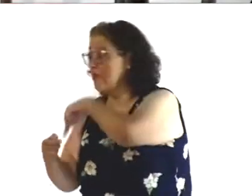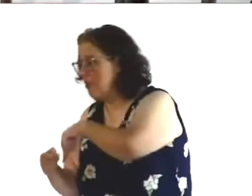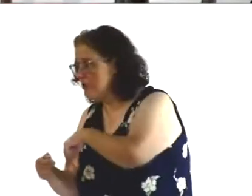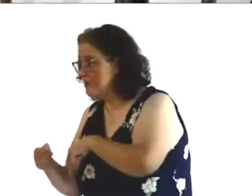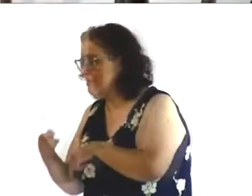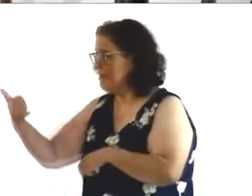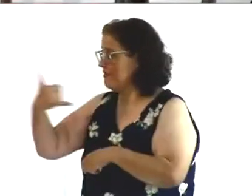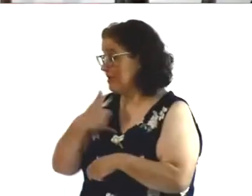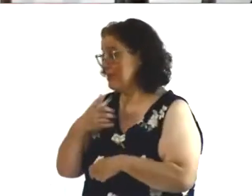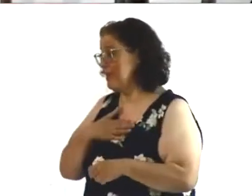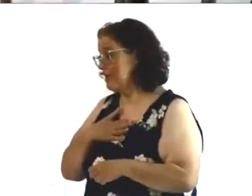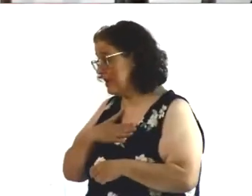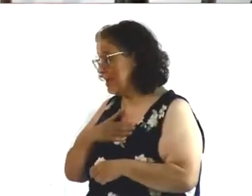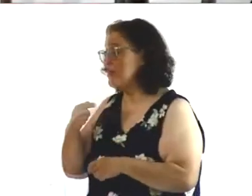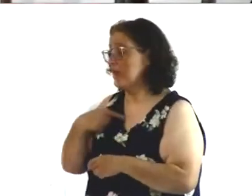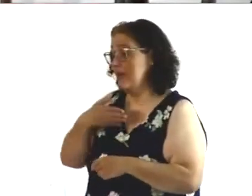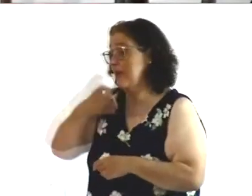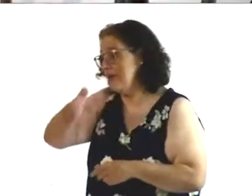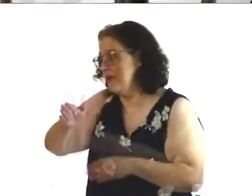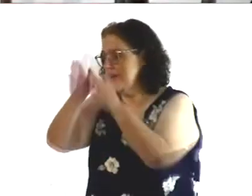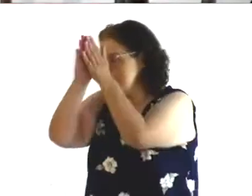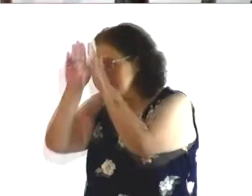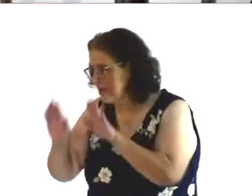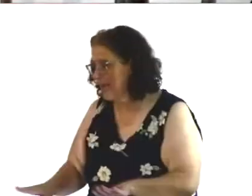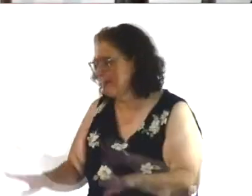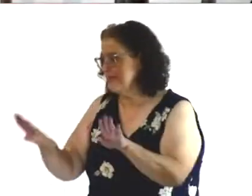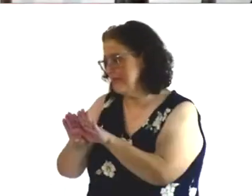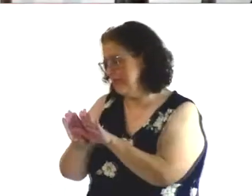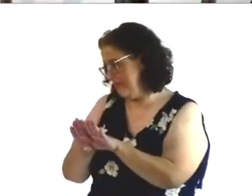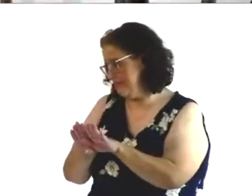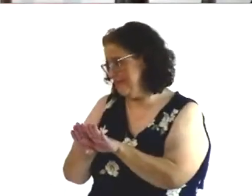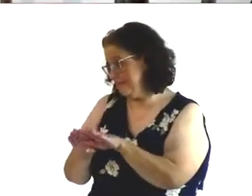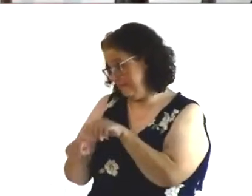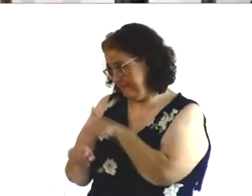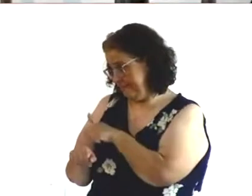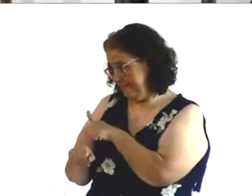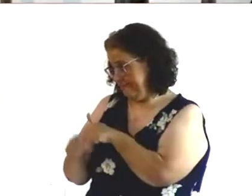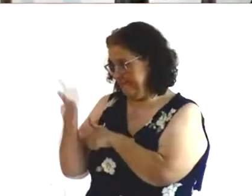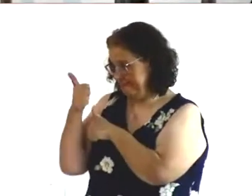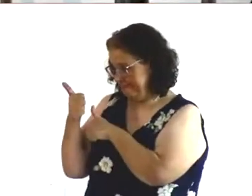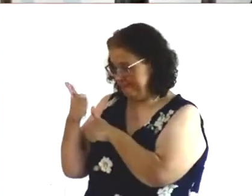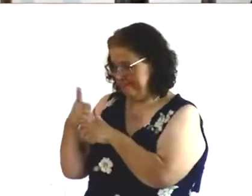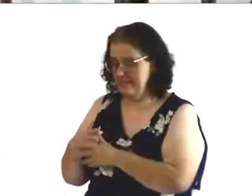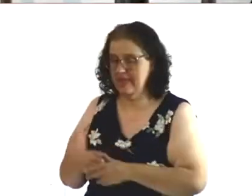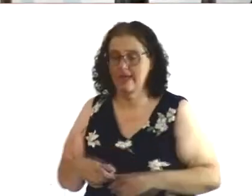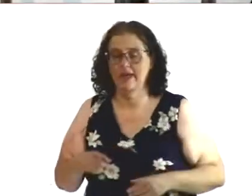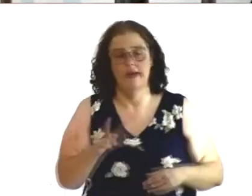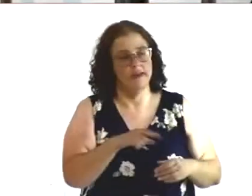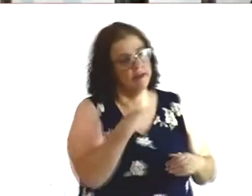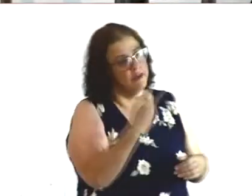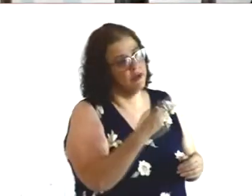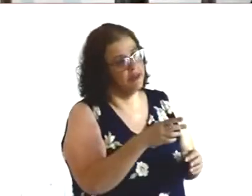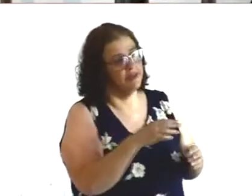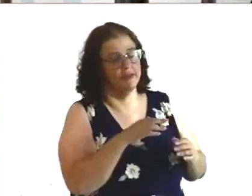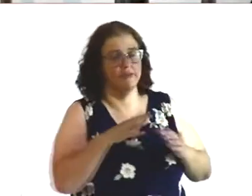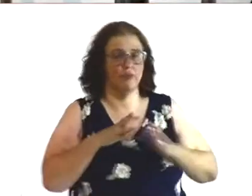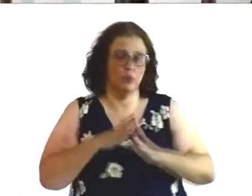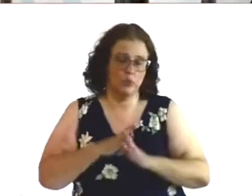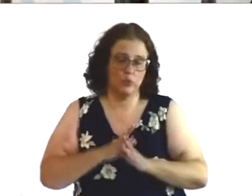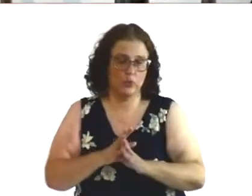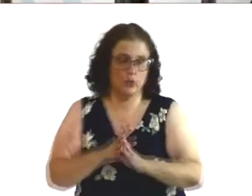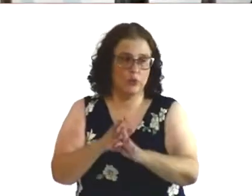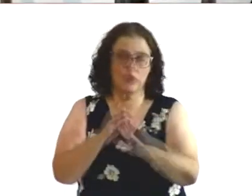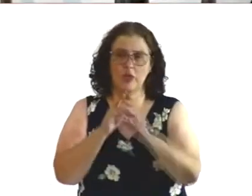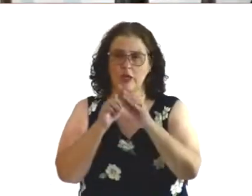avisai-me, para eu também ir adorá-lo. Depois de ouvirem o rei, partiram. E eis que a estrela que viram